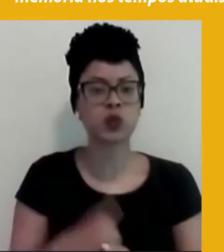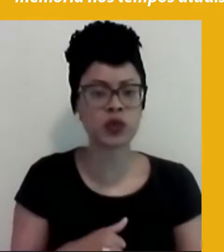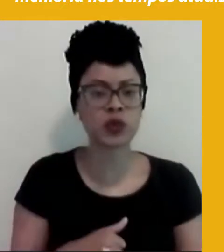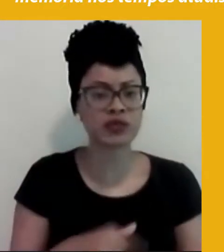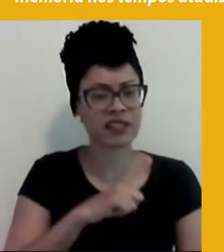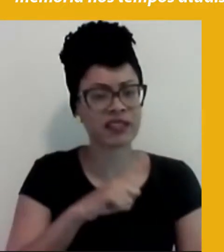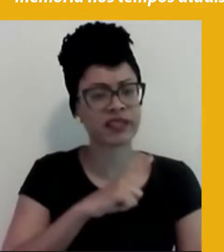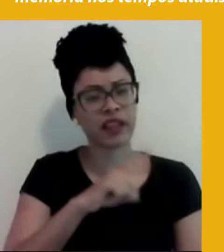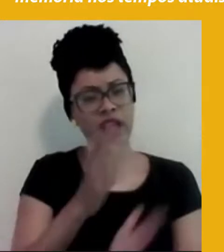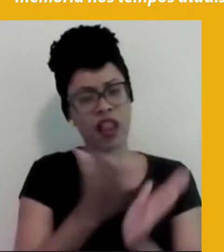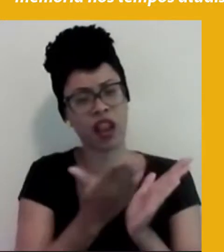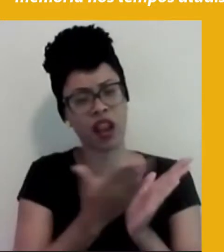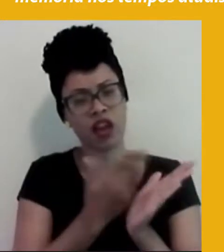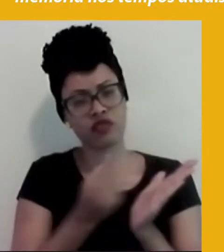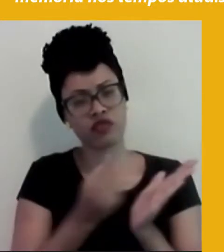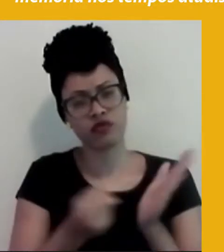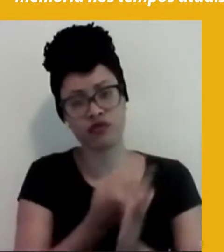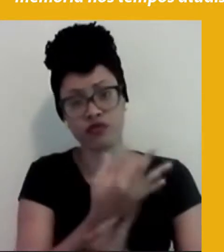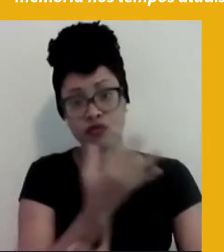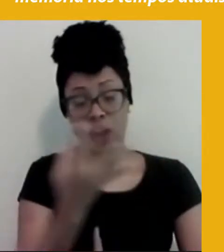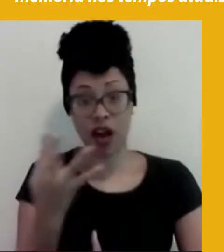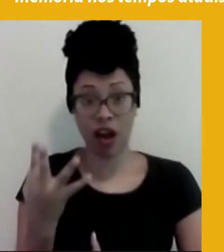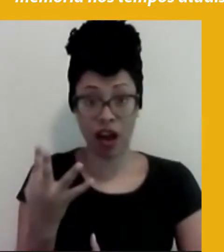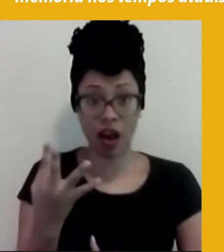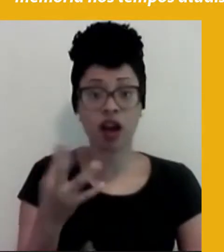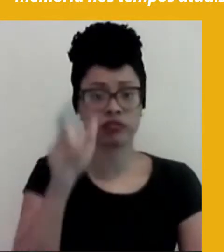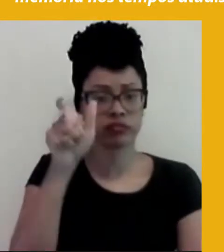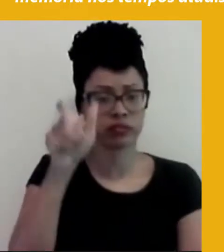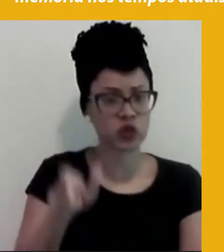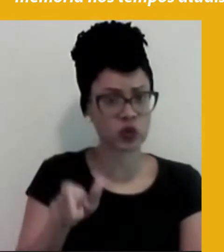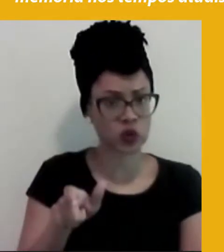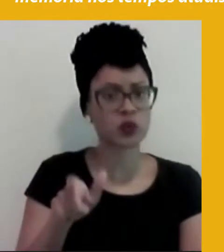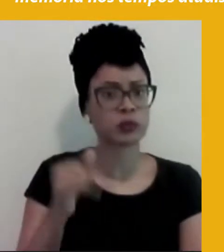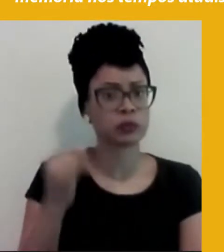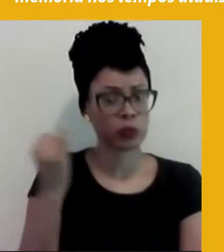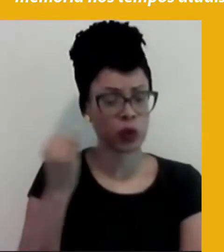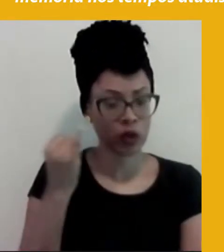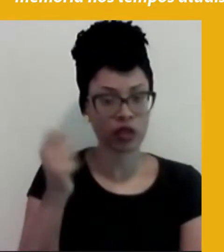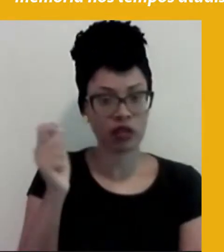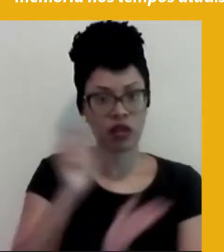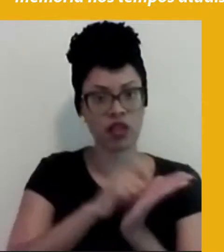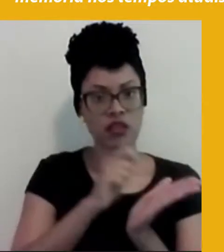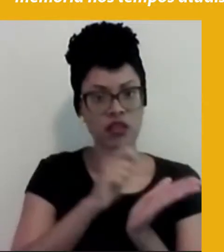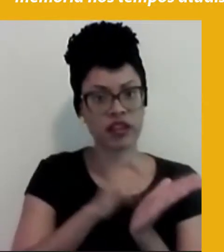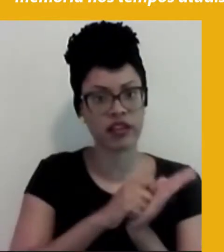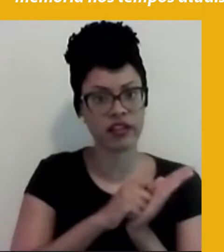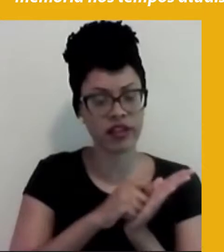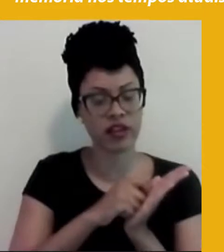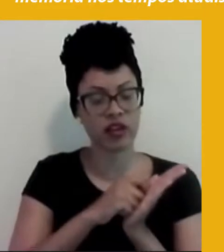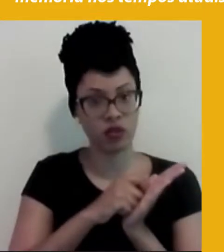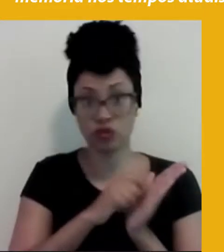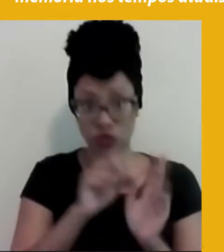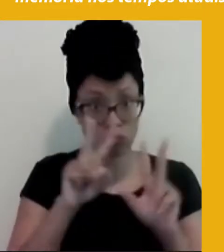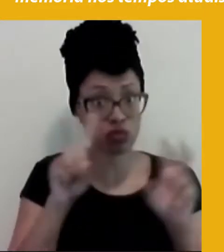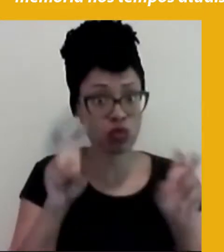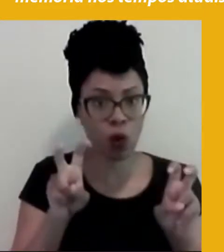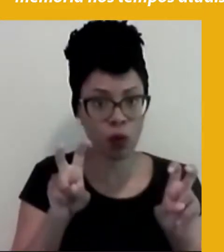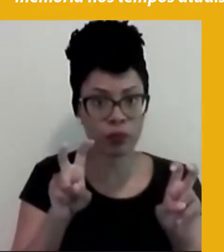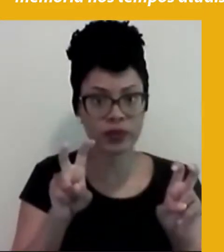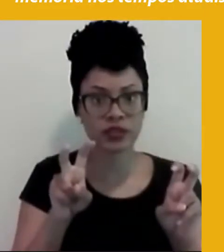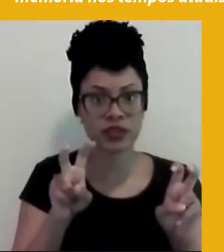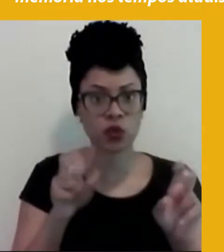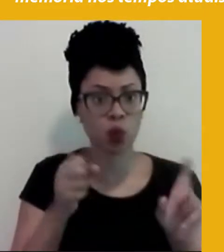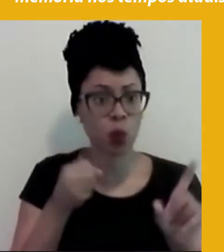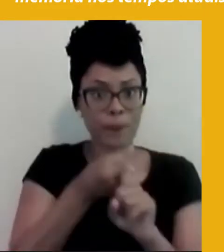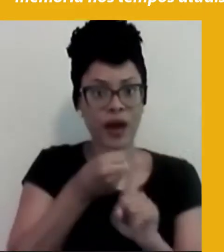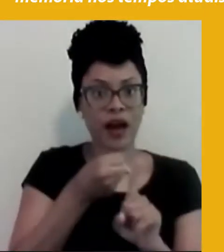Rodrigues. Isso aconteceu de novo. Isso já está acontecendo, na verdade, desde o momento em que o Brasil